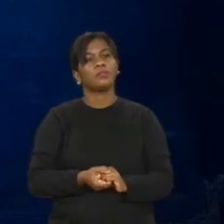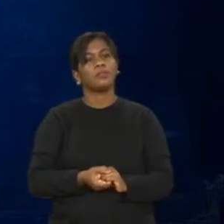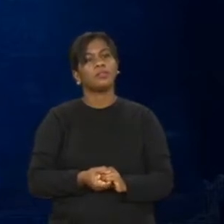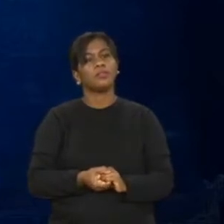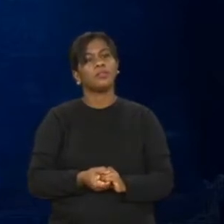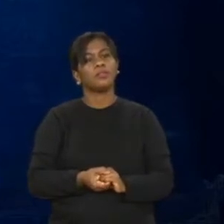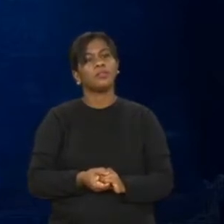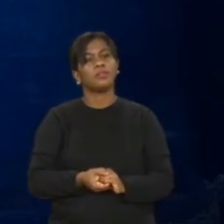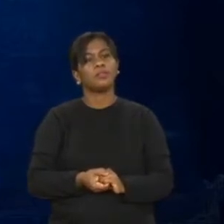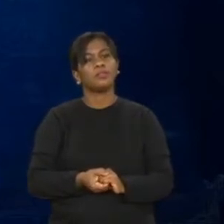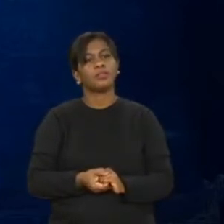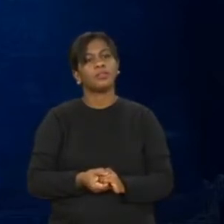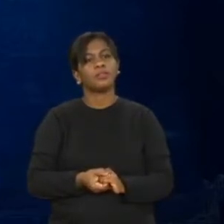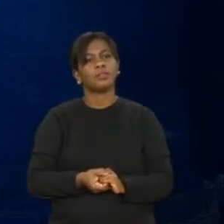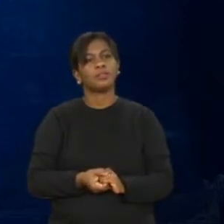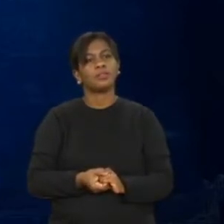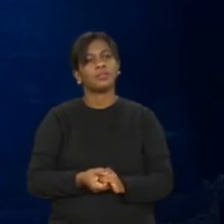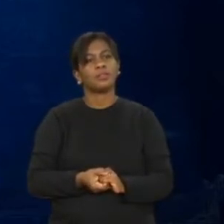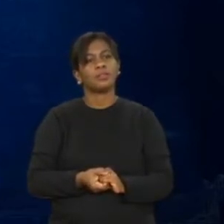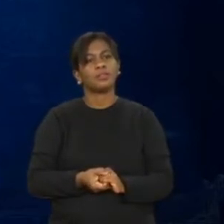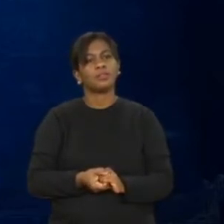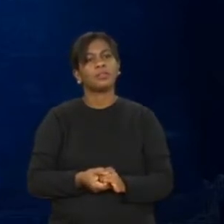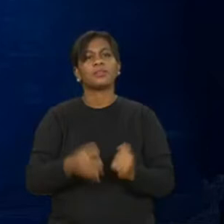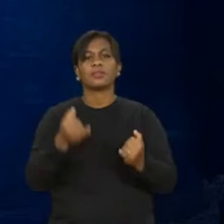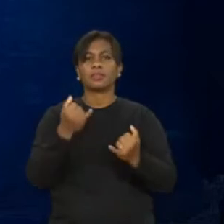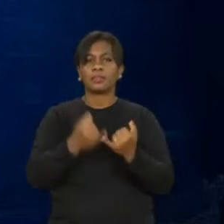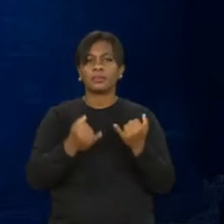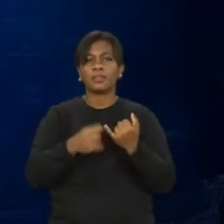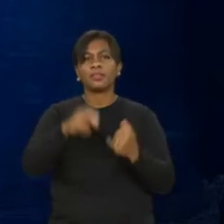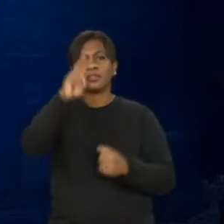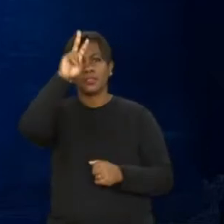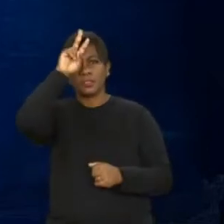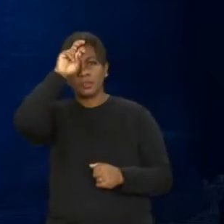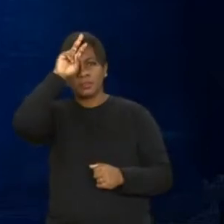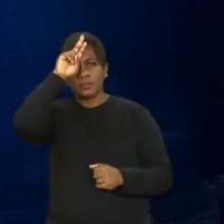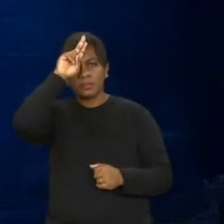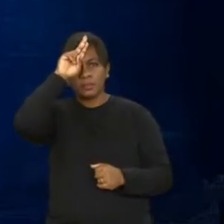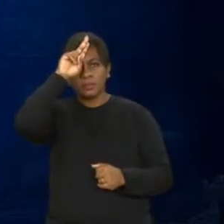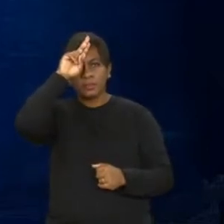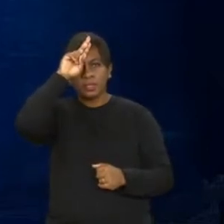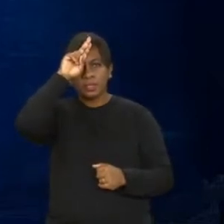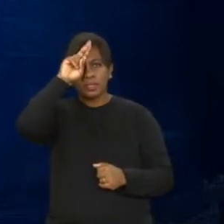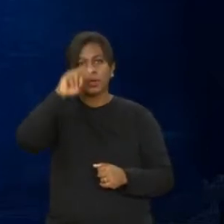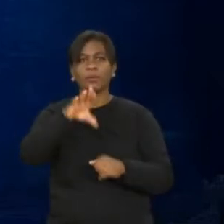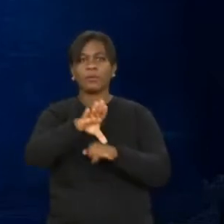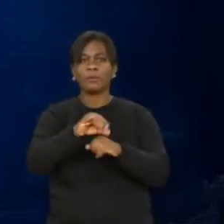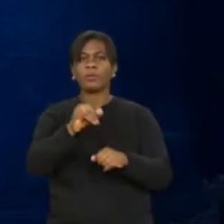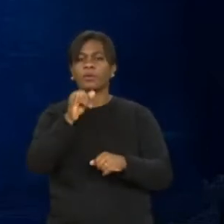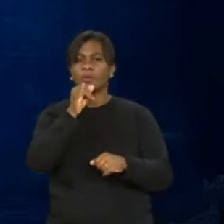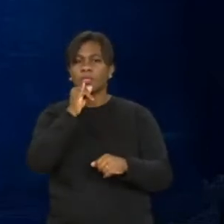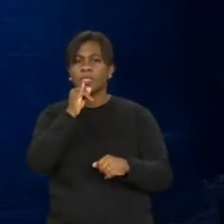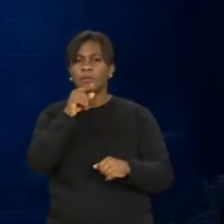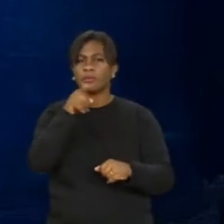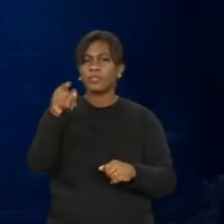preguiçoso, olha para os seus caminhos e sê